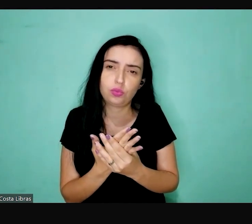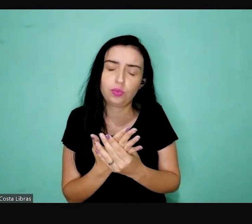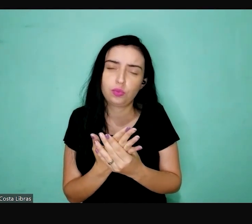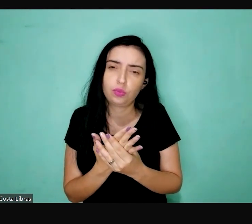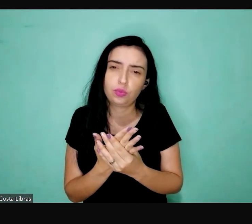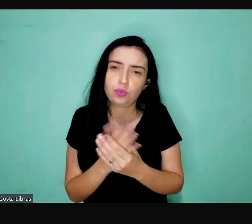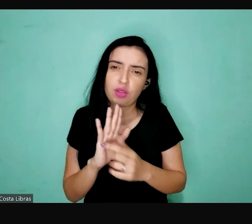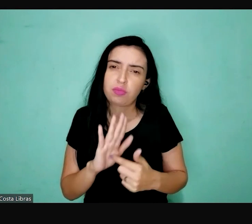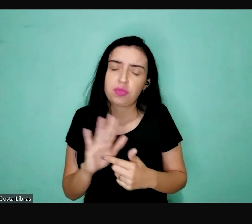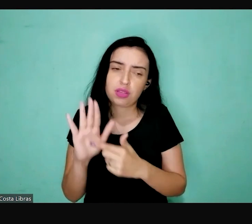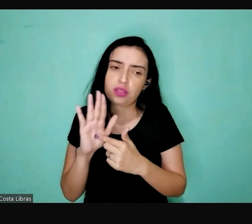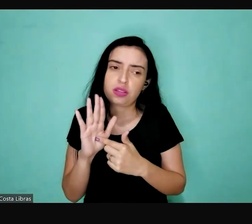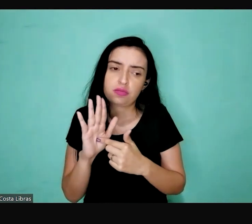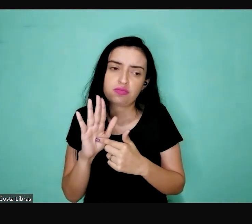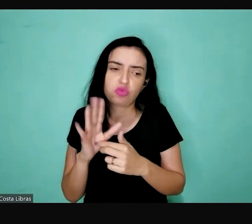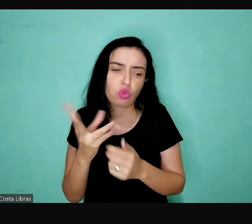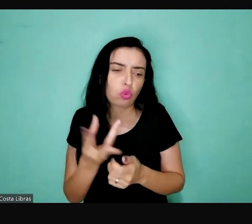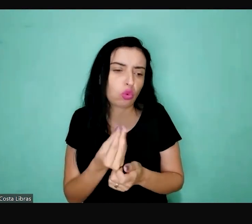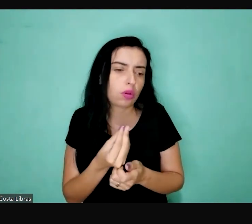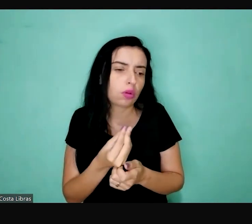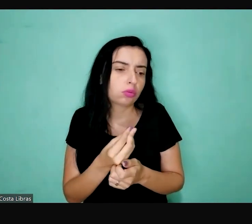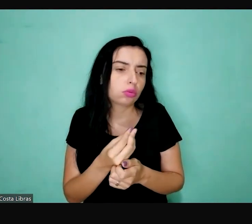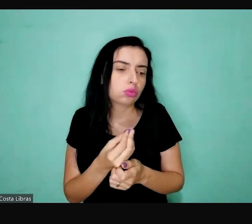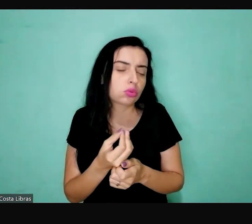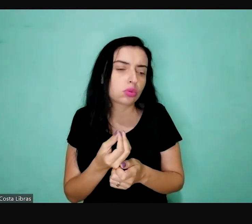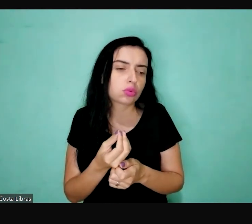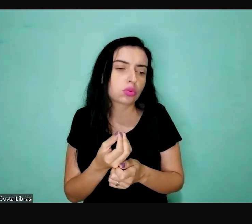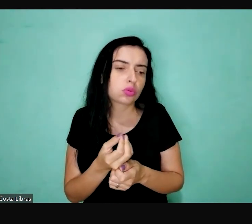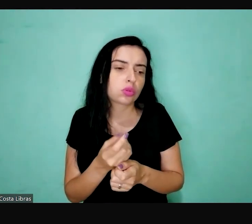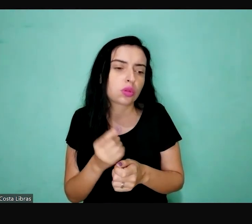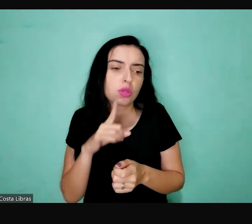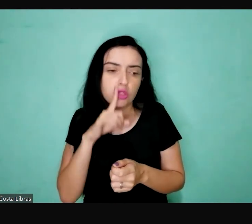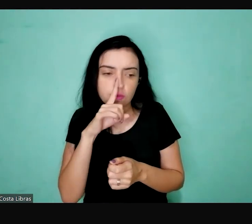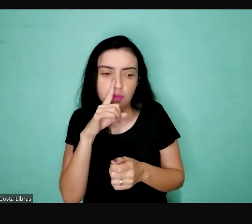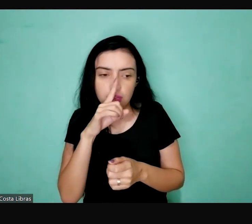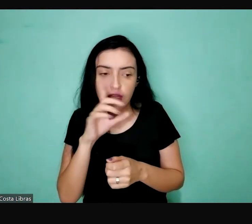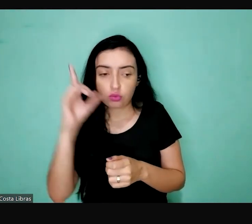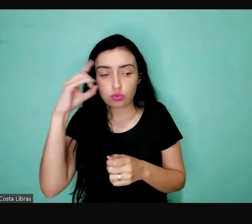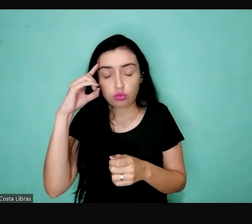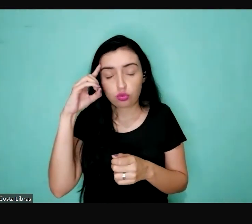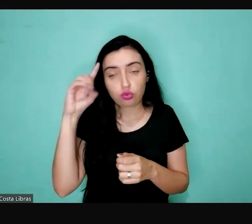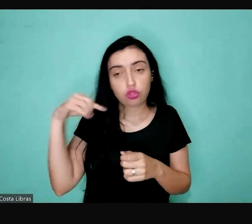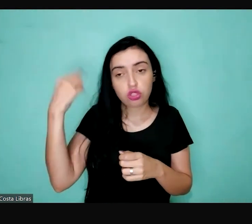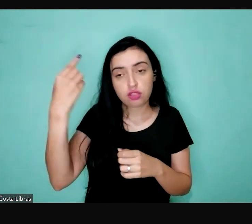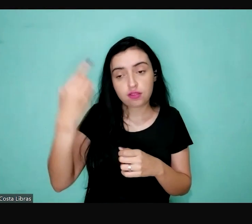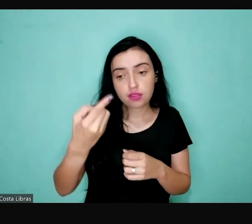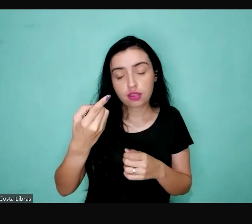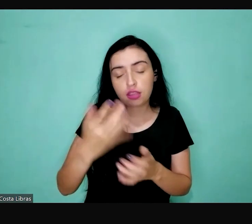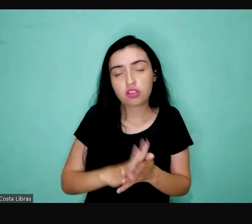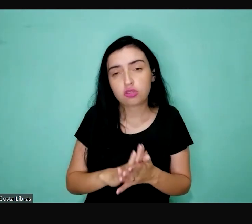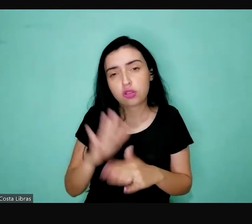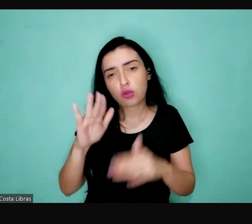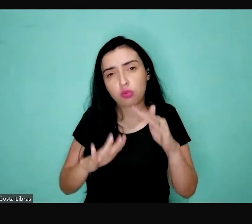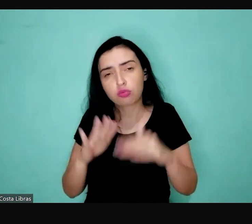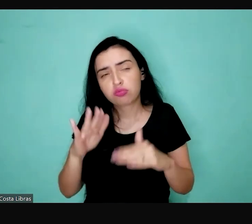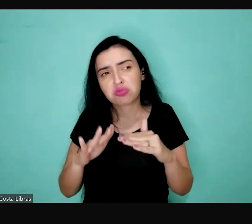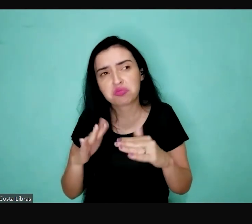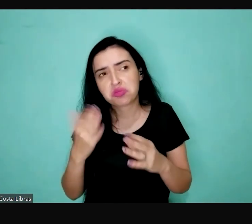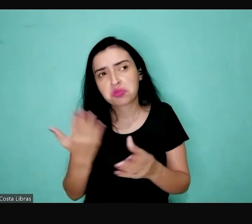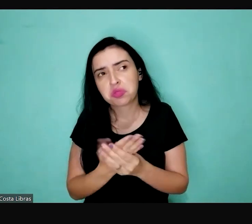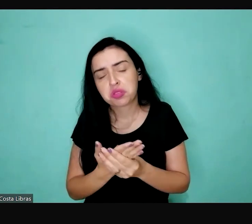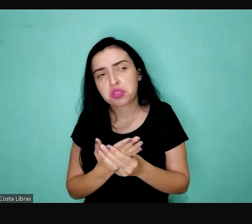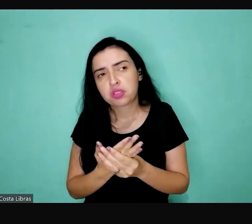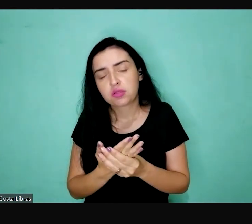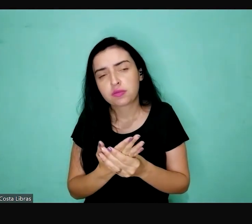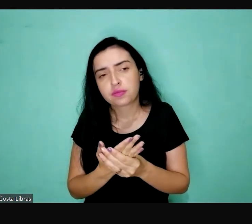apareceram em todas as portadas dos periódicos do dia seguinte, e a partir daí, e algum outro caso mais,